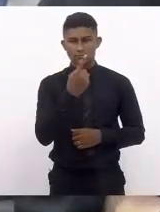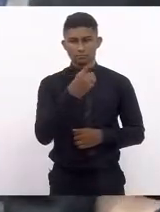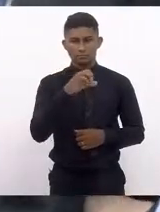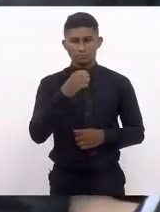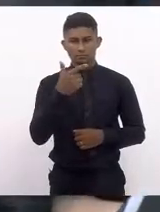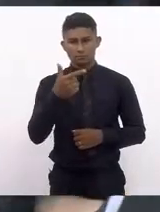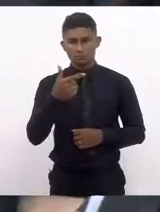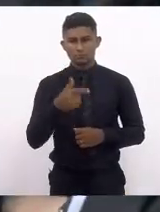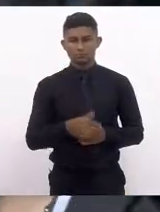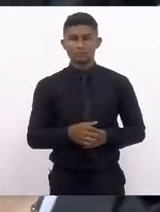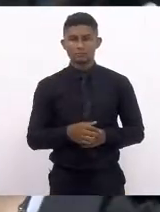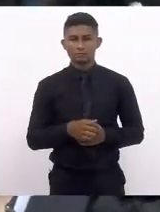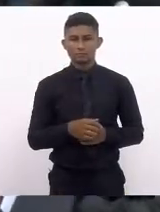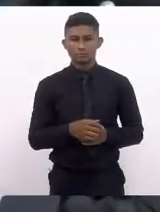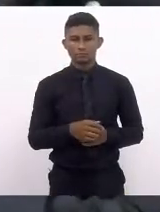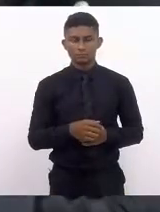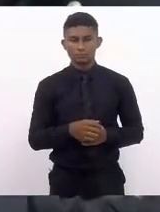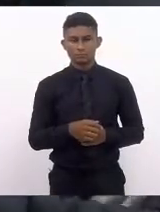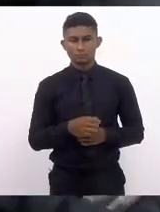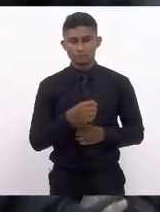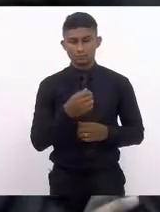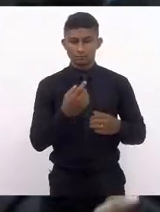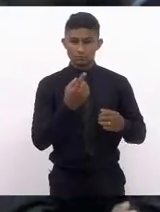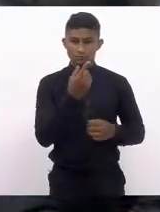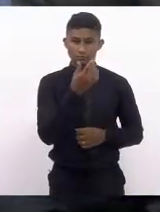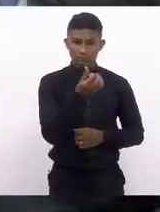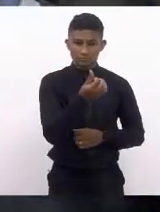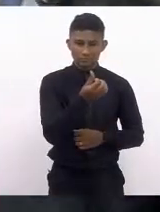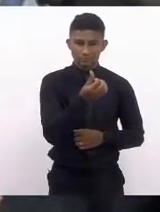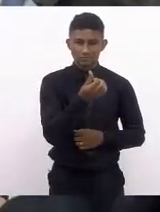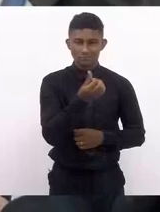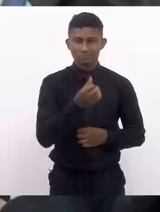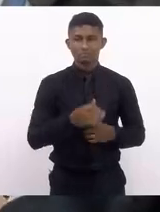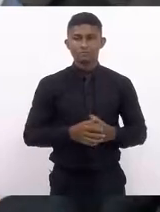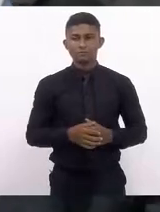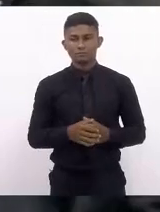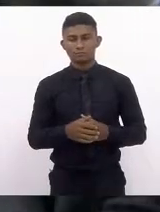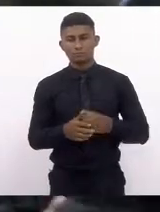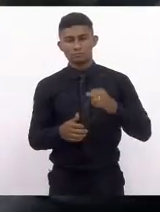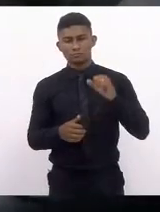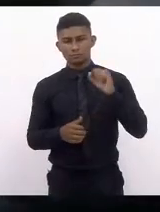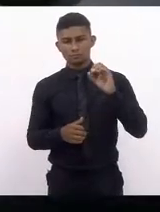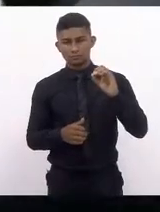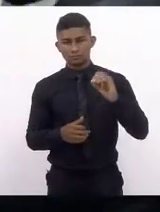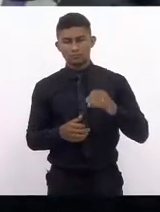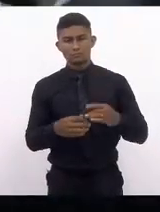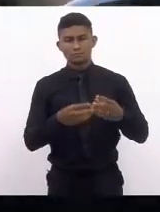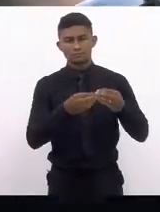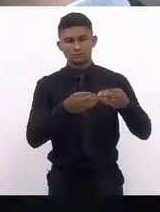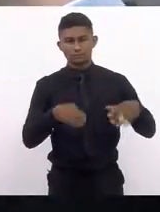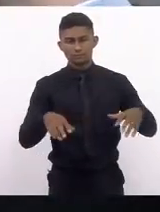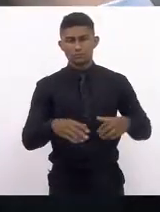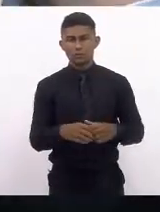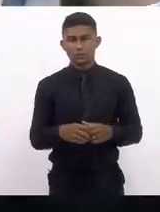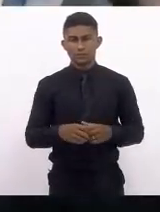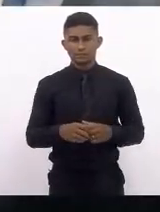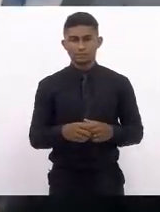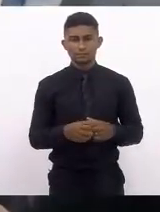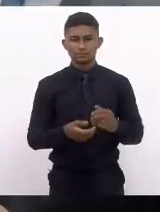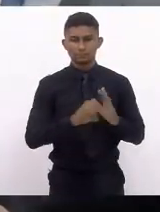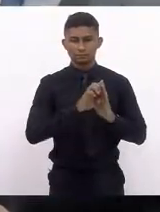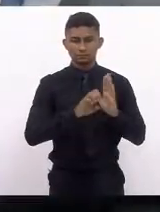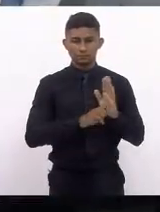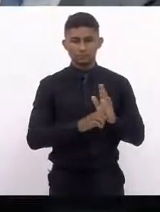192 pela aprovação das emendas aglutinativas seis e 80 prejudicada as